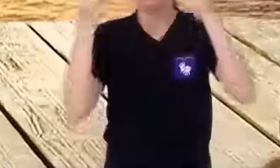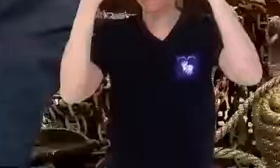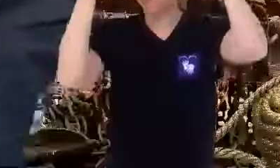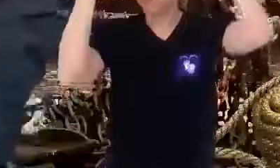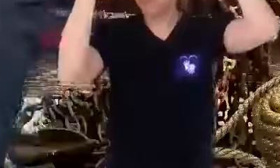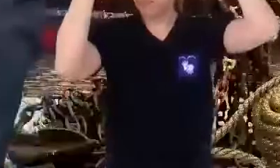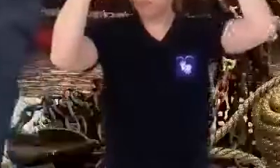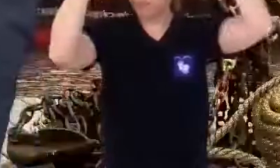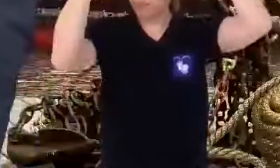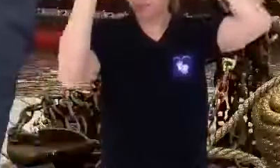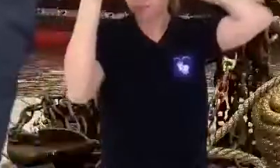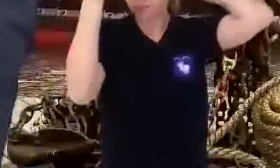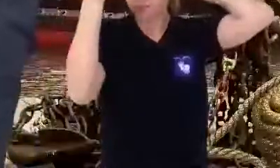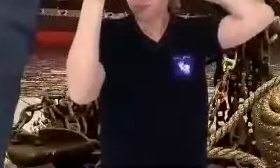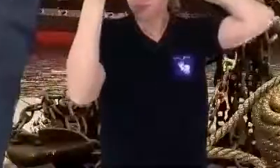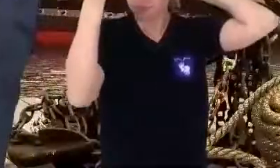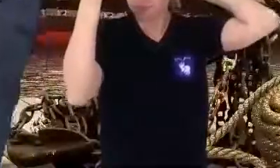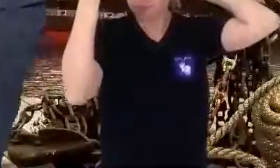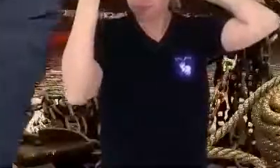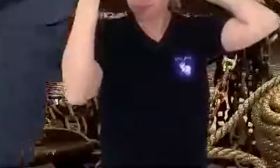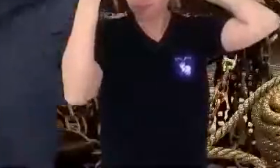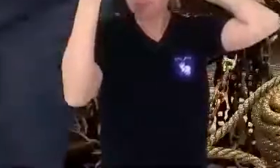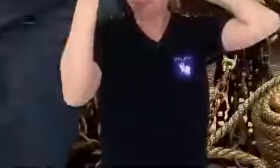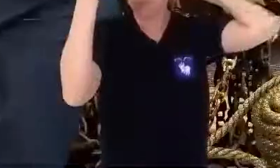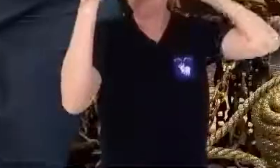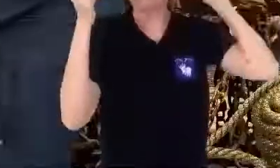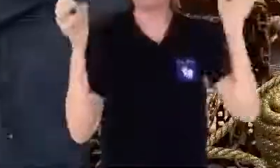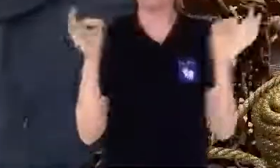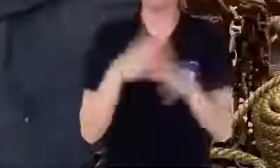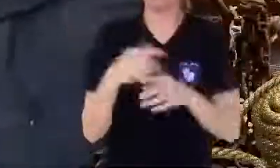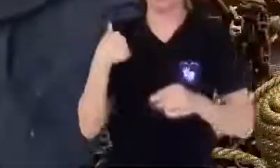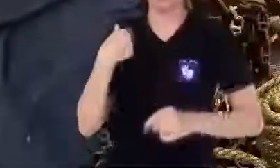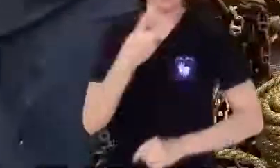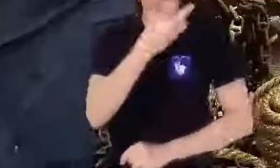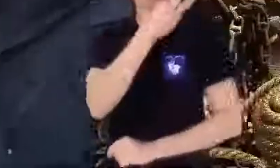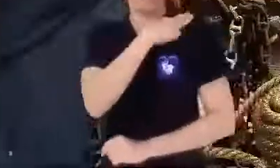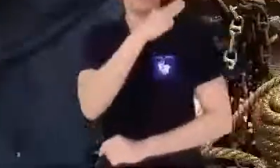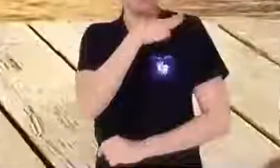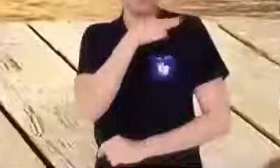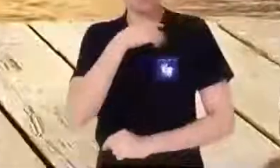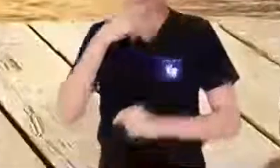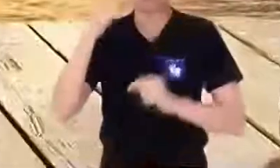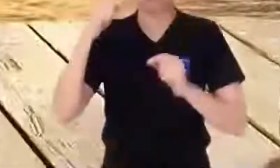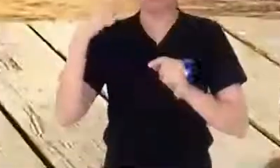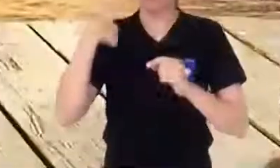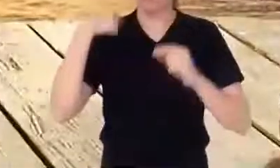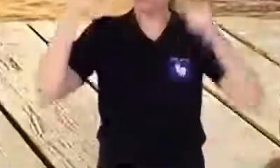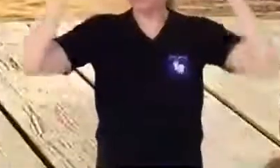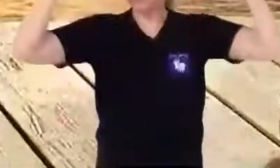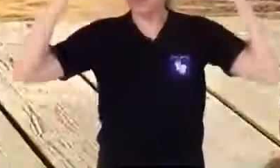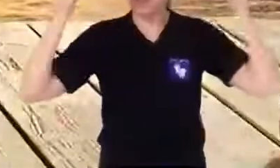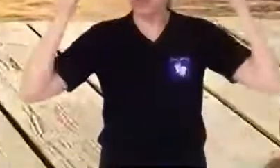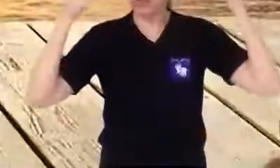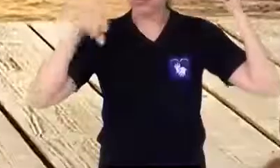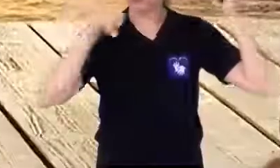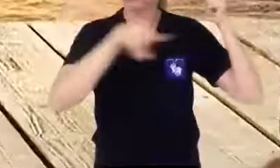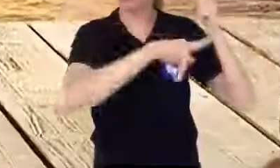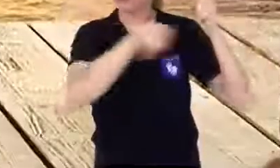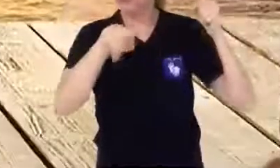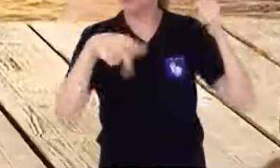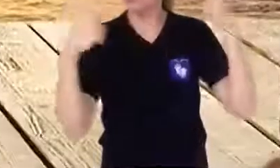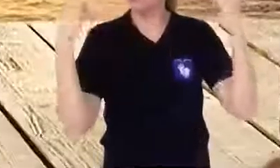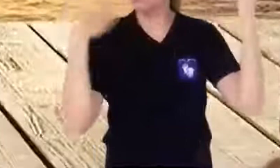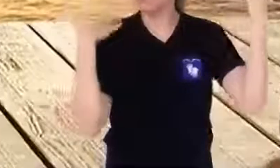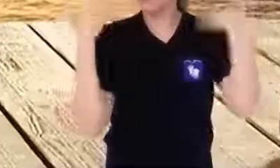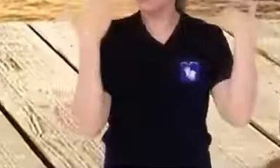marujo. Estou pronto. Pronto. Eu sou o capitão, o meu chapéu é assim, o seu de marujo é assim. Muito legal.